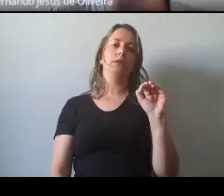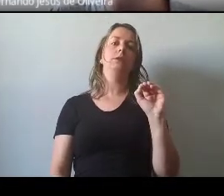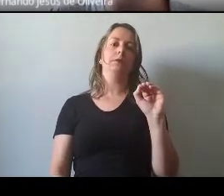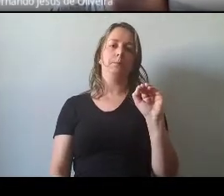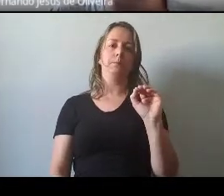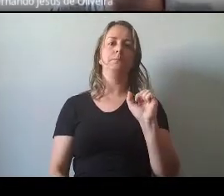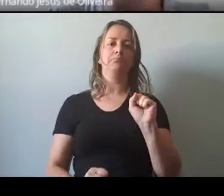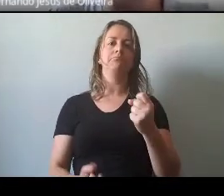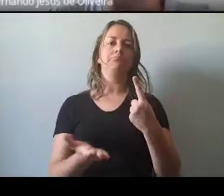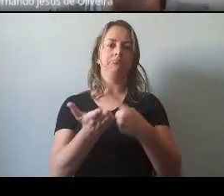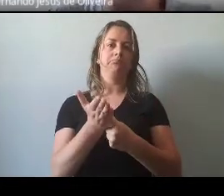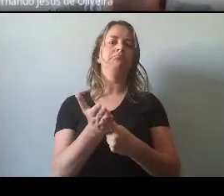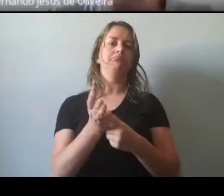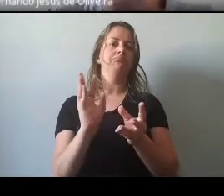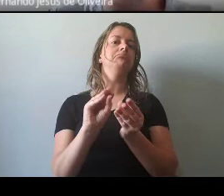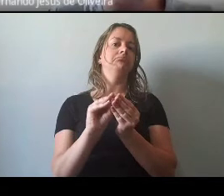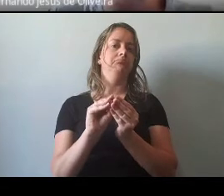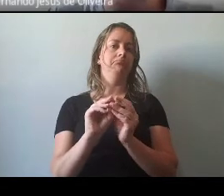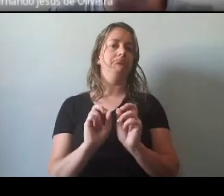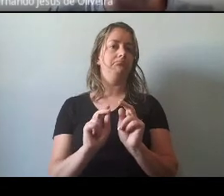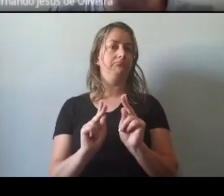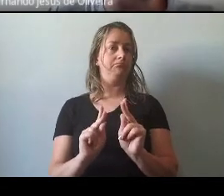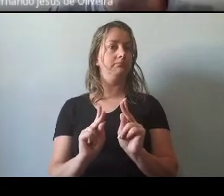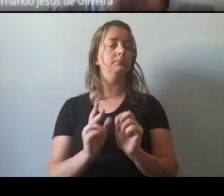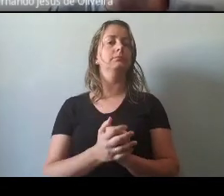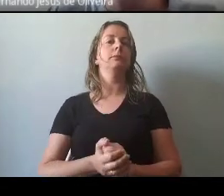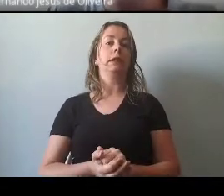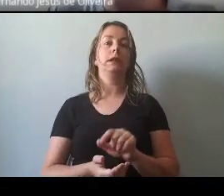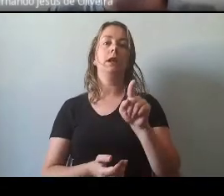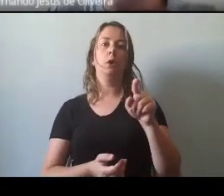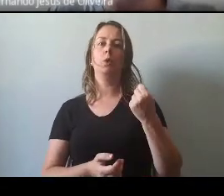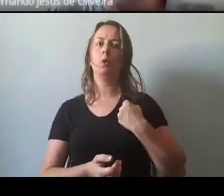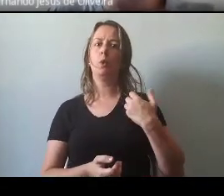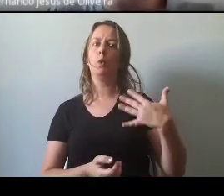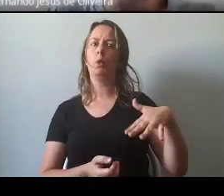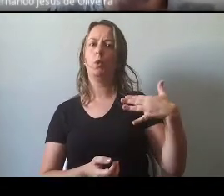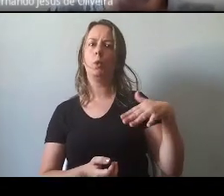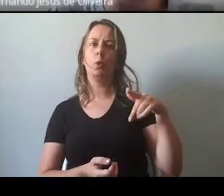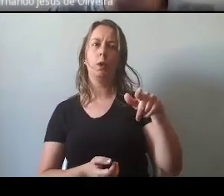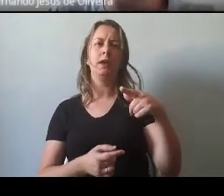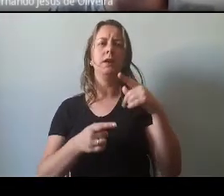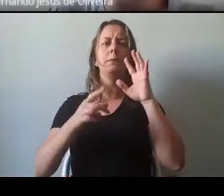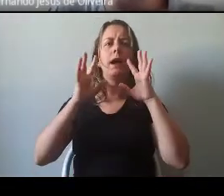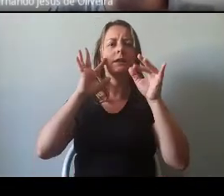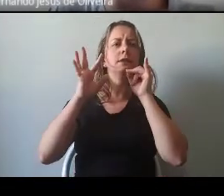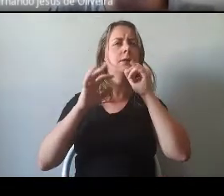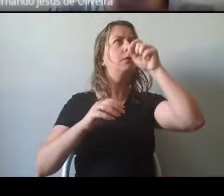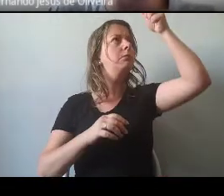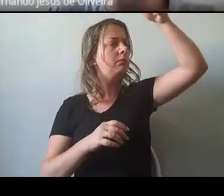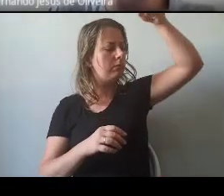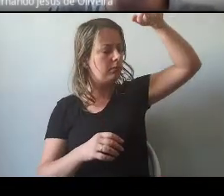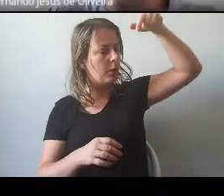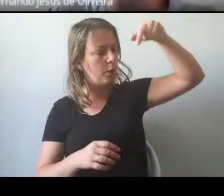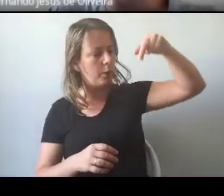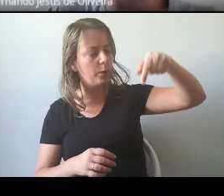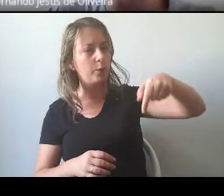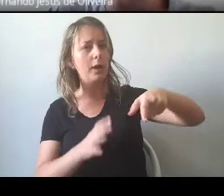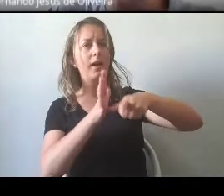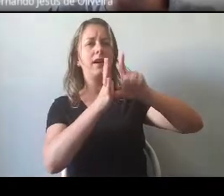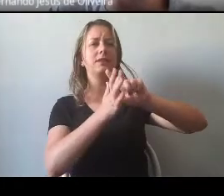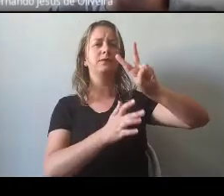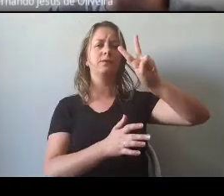por segundo ao quadrado. Ok? Esse valor é muito grande, né? Porque se você abandona um corpo